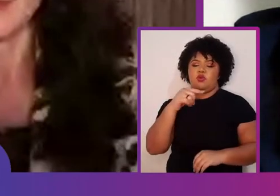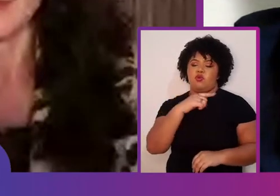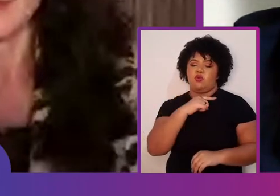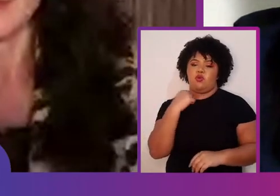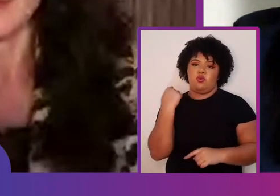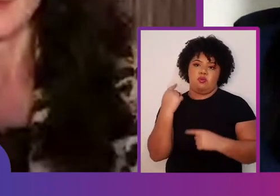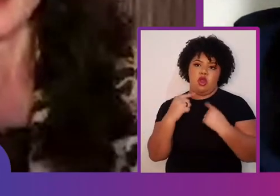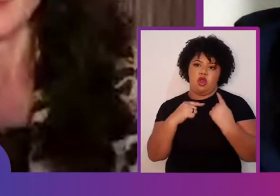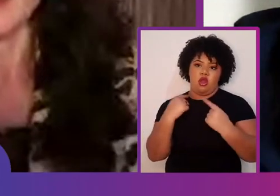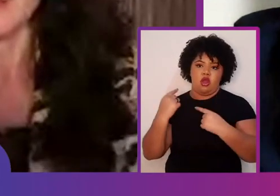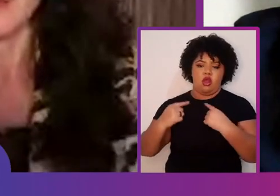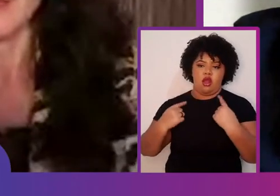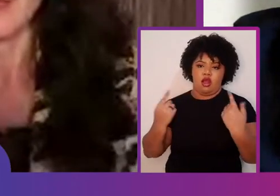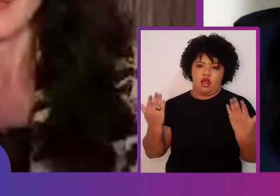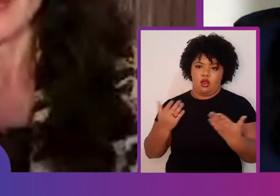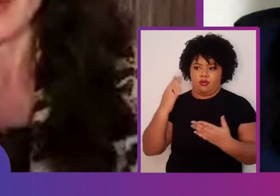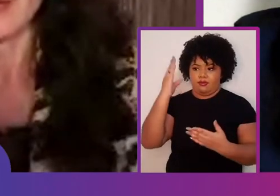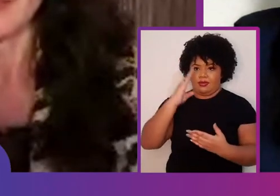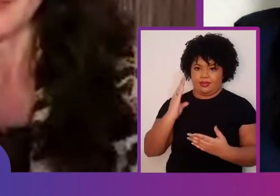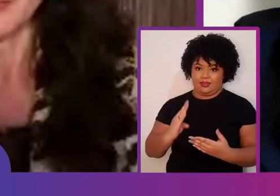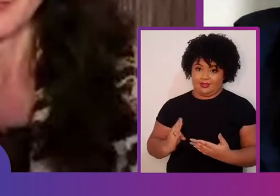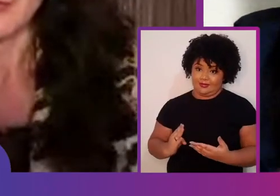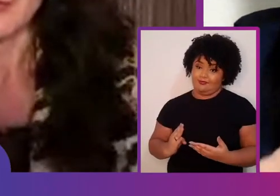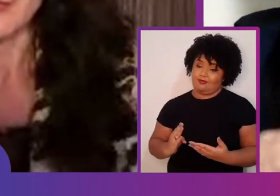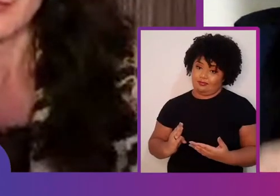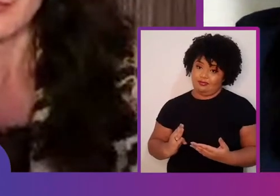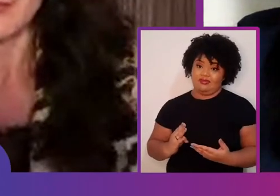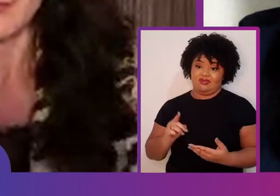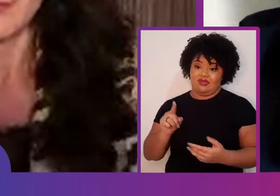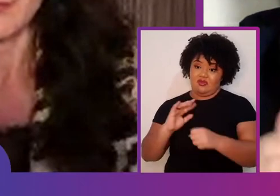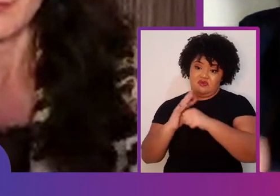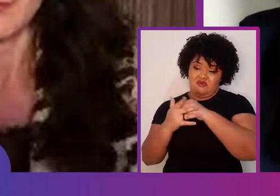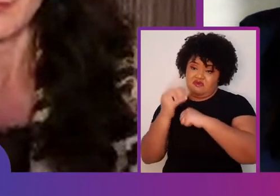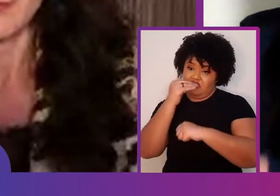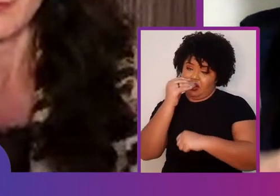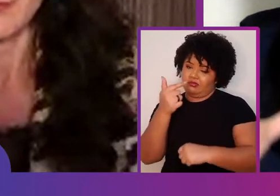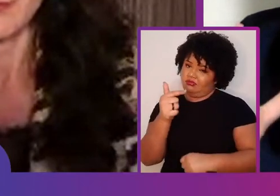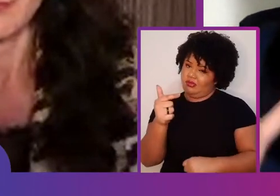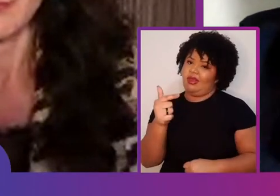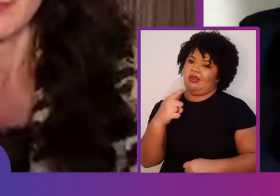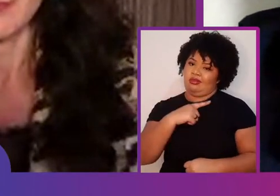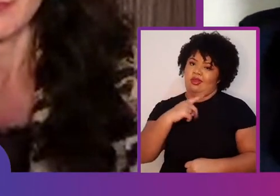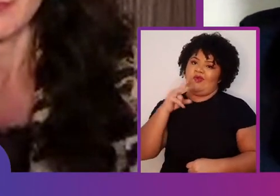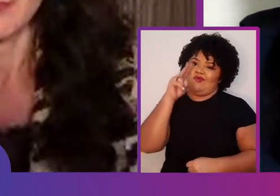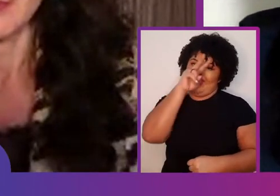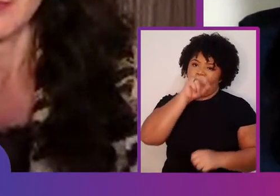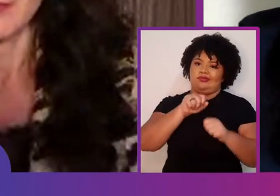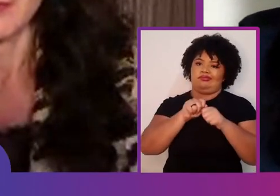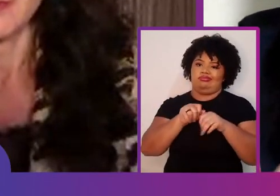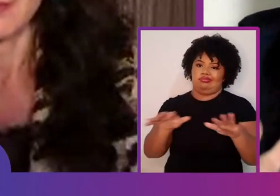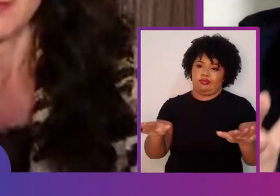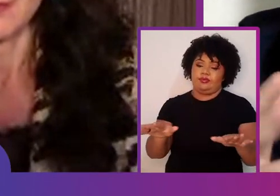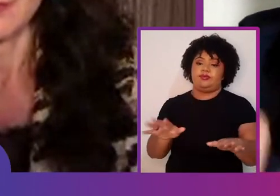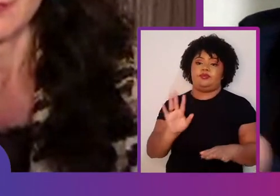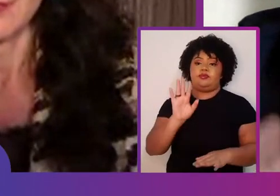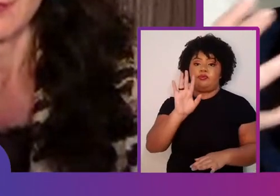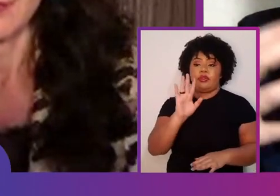não é um vírus qualquer. Mas essa é a grande característica dele. Independente da gente nunca ter vivido algo desta